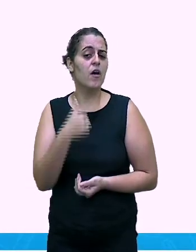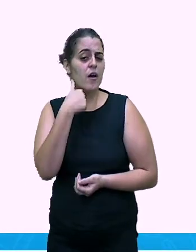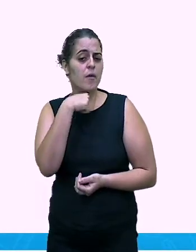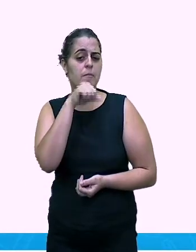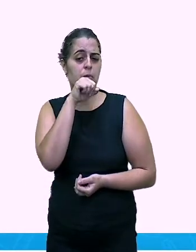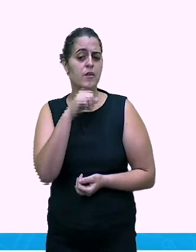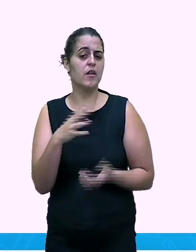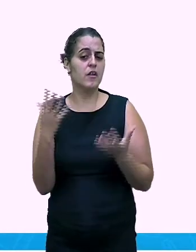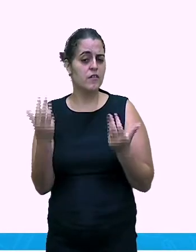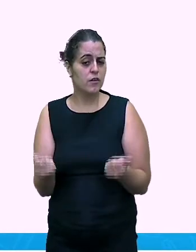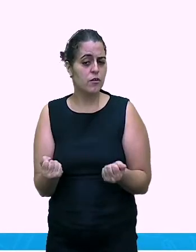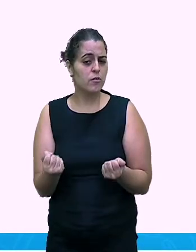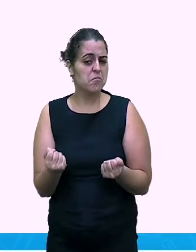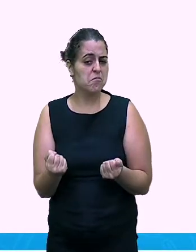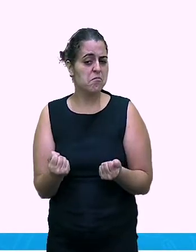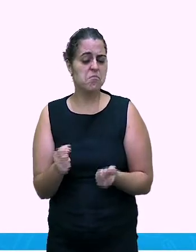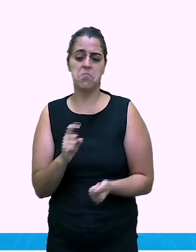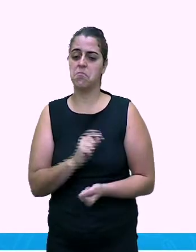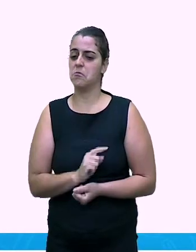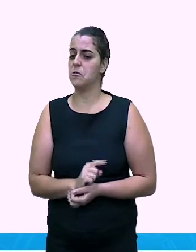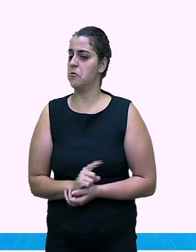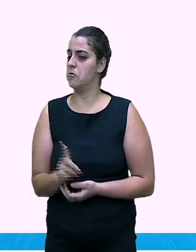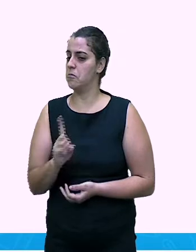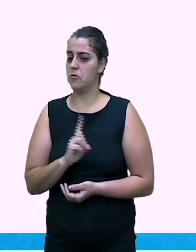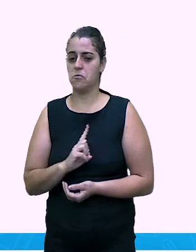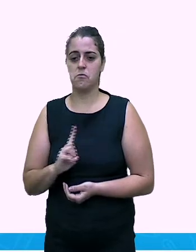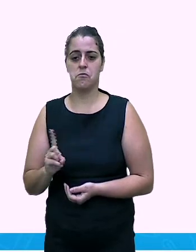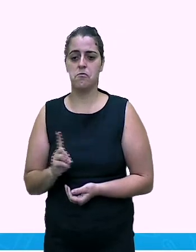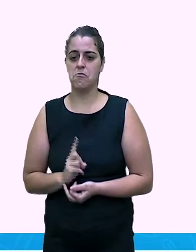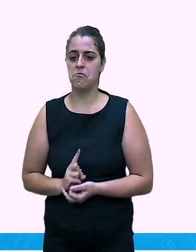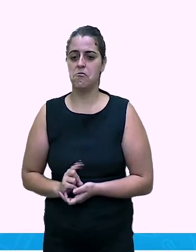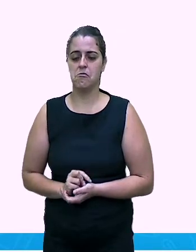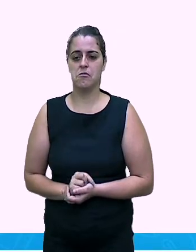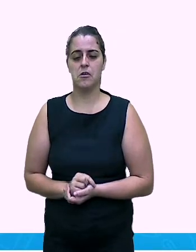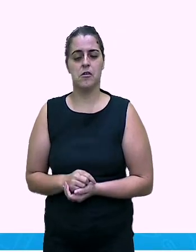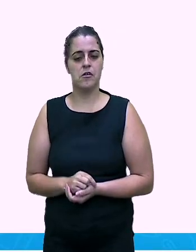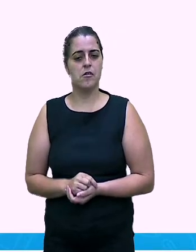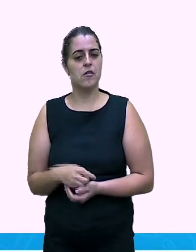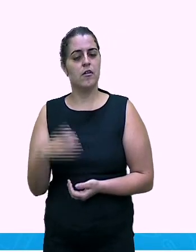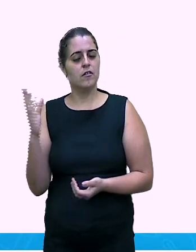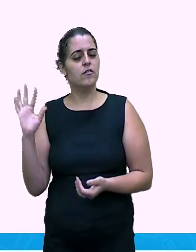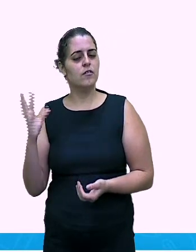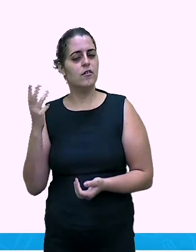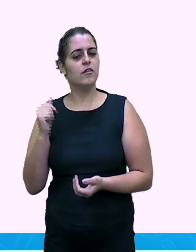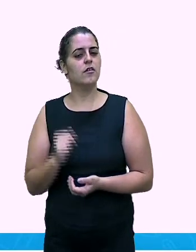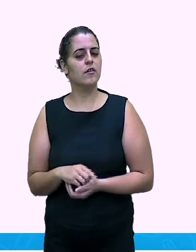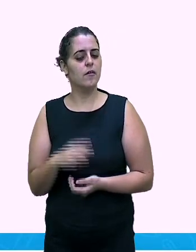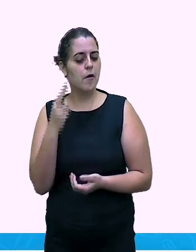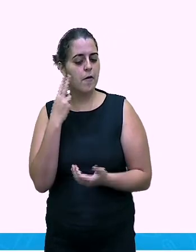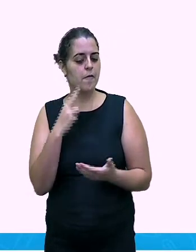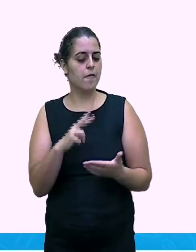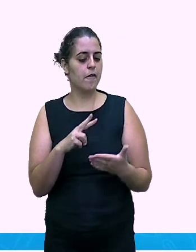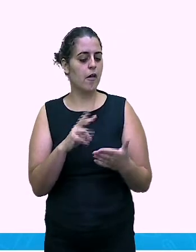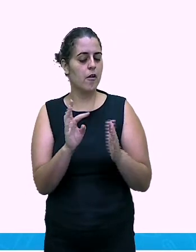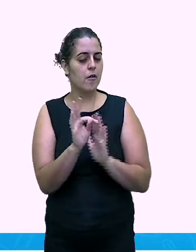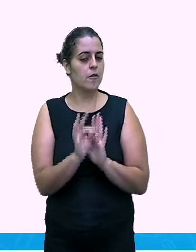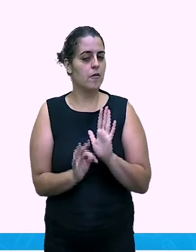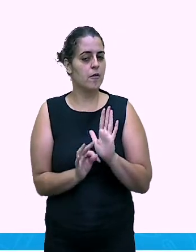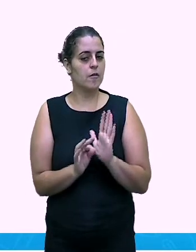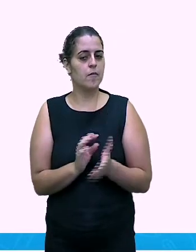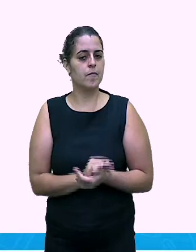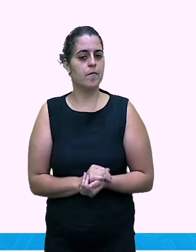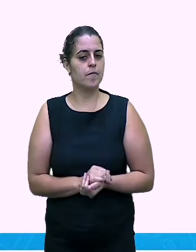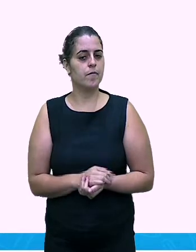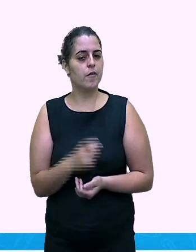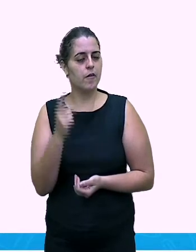dele aceitou essa regra, essa nova lei? Mas assim nós conseguimos analisar a história em